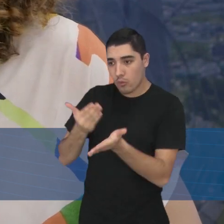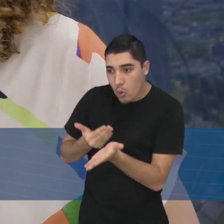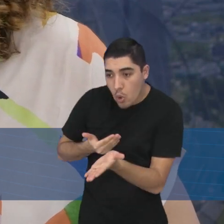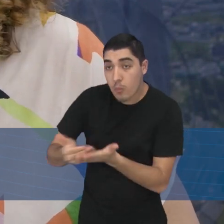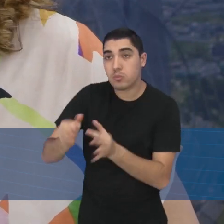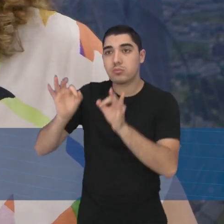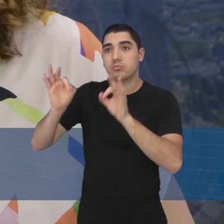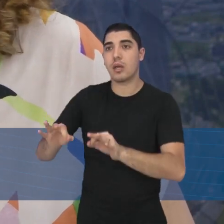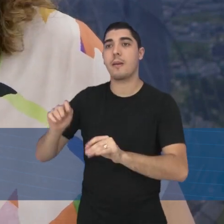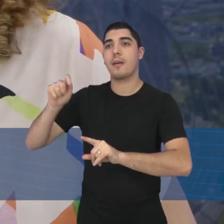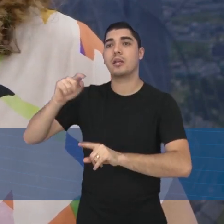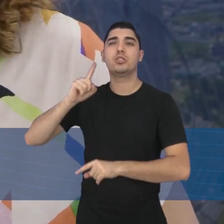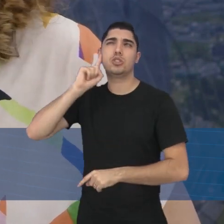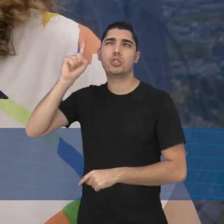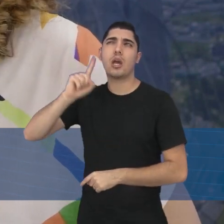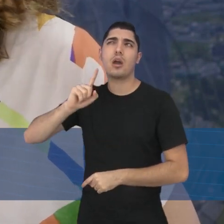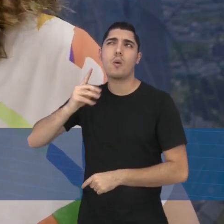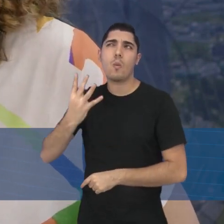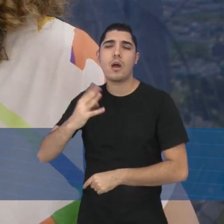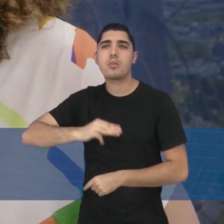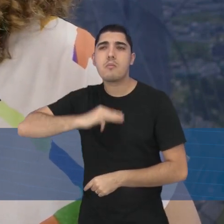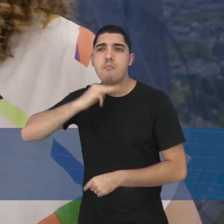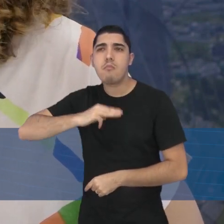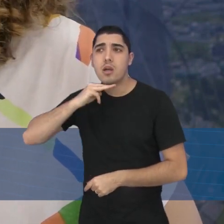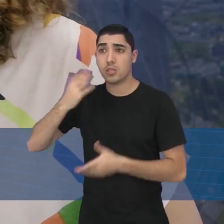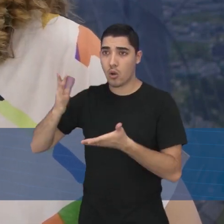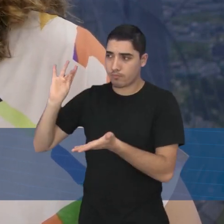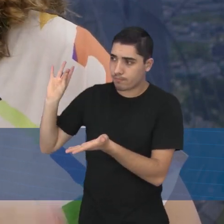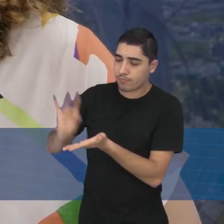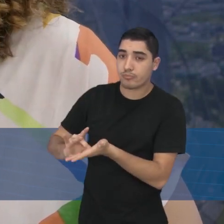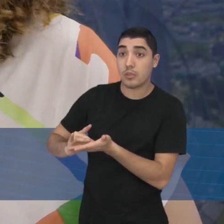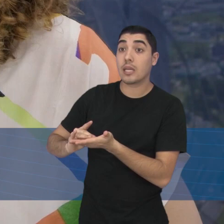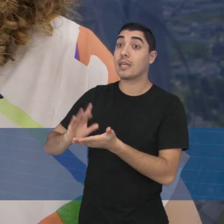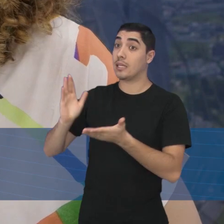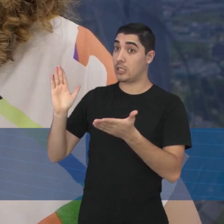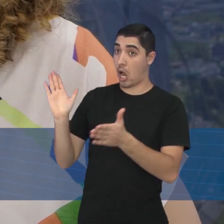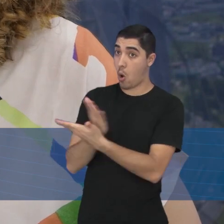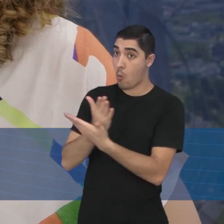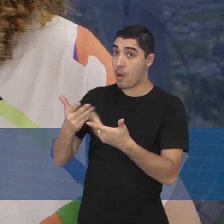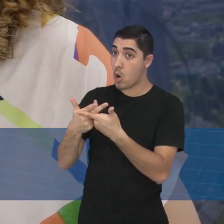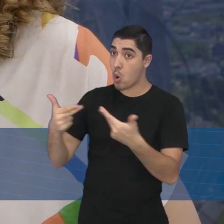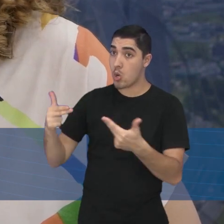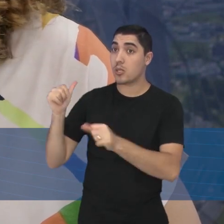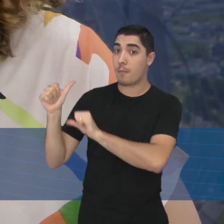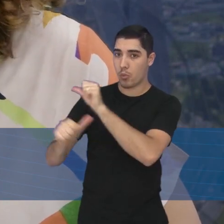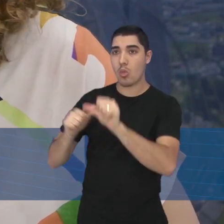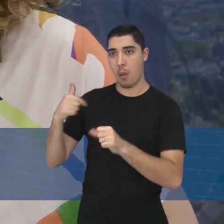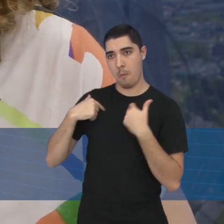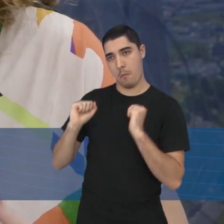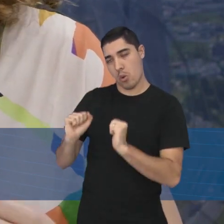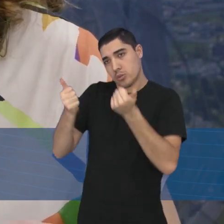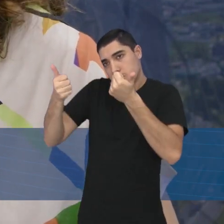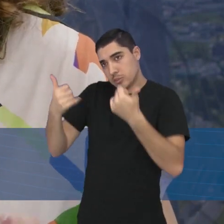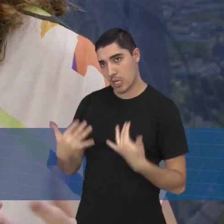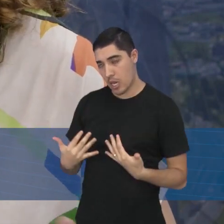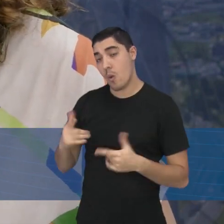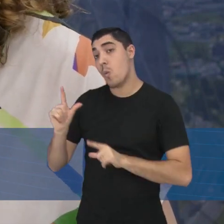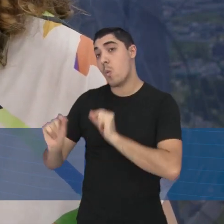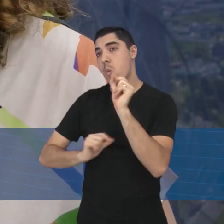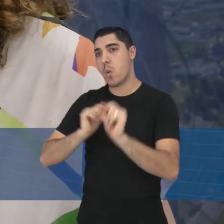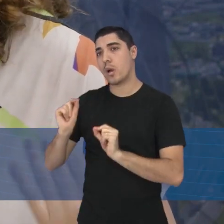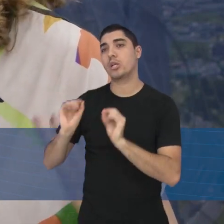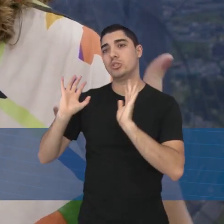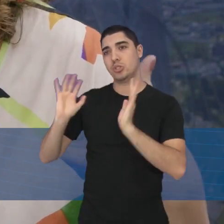em março, se eu não me engano, 4 de março, e mudou, e algumas coisas mudaram. Posso falar, né, o